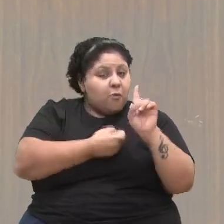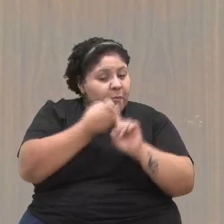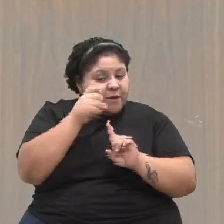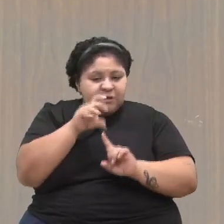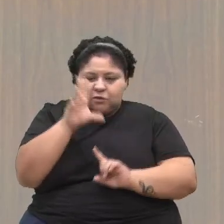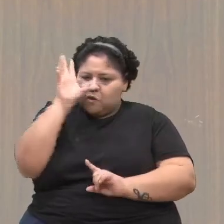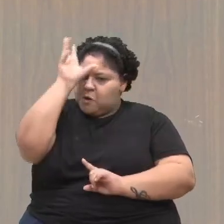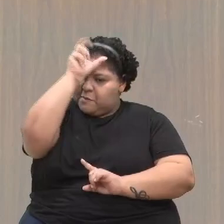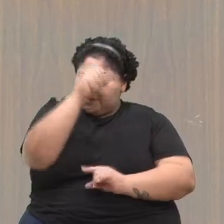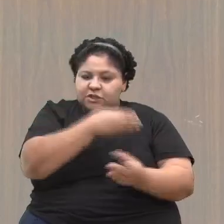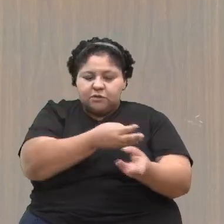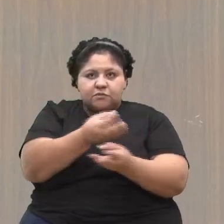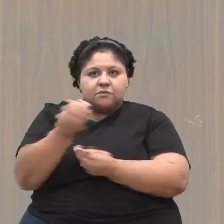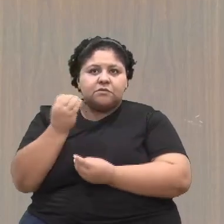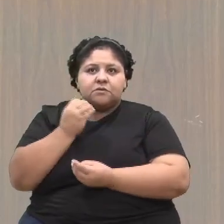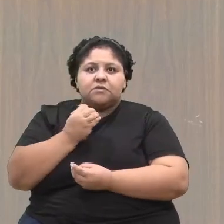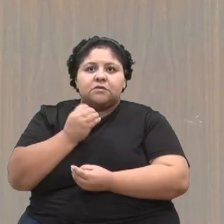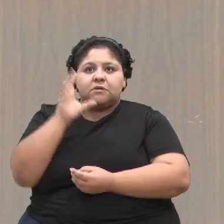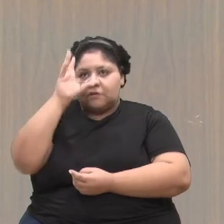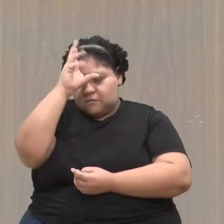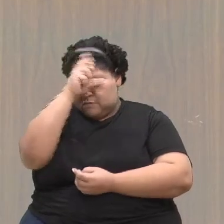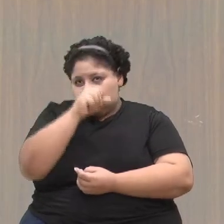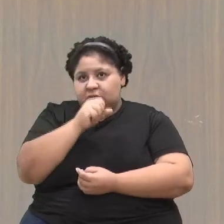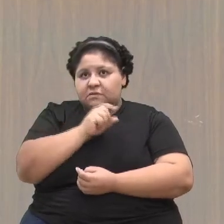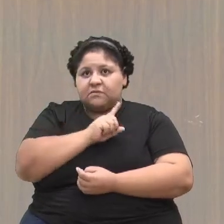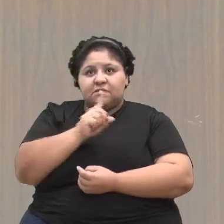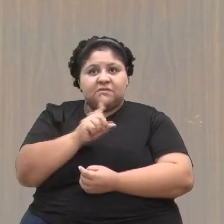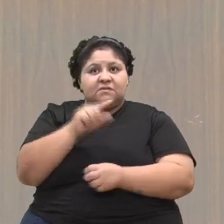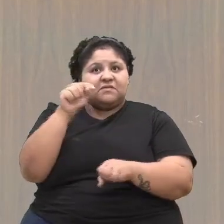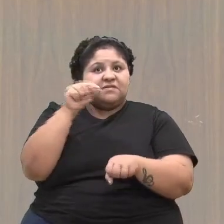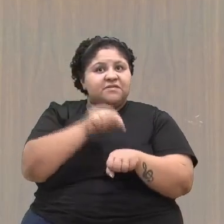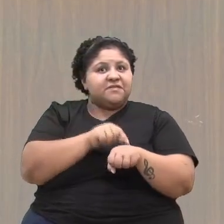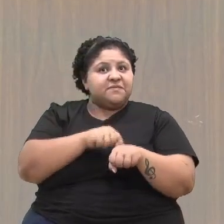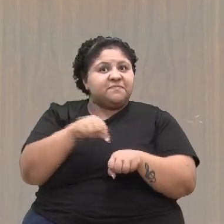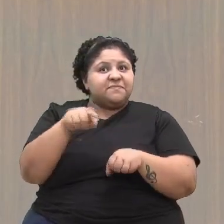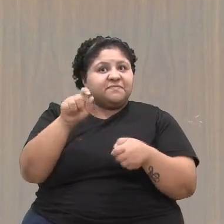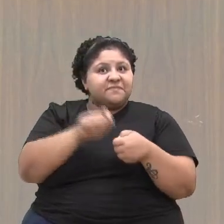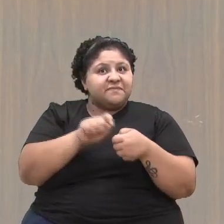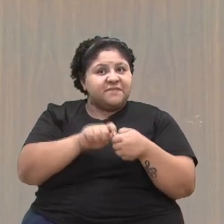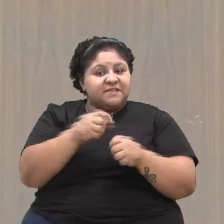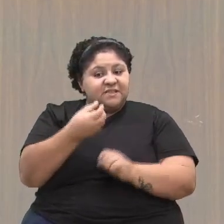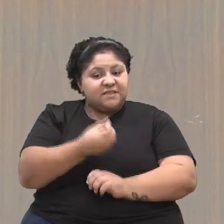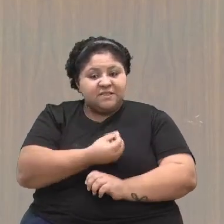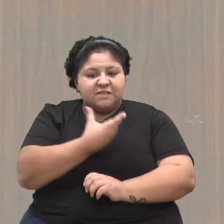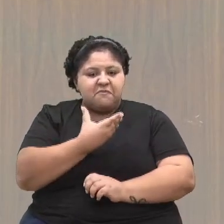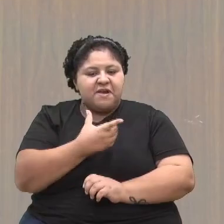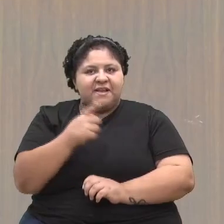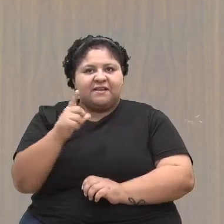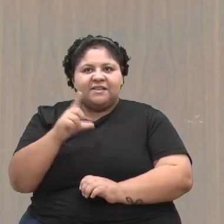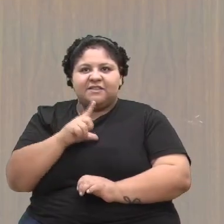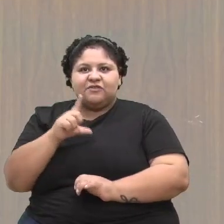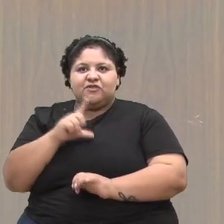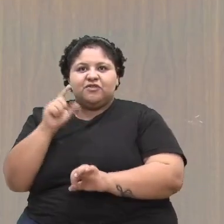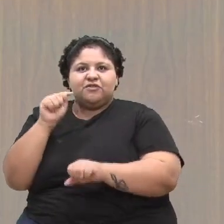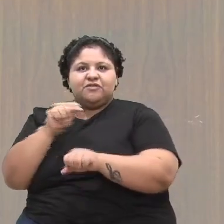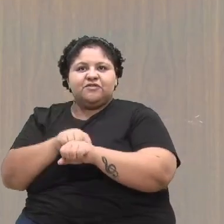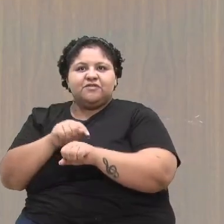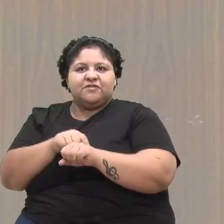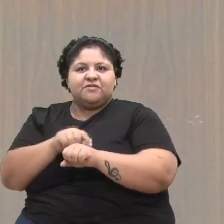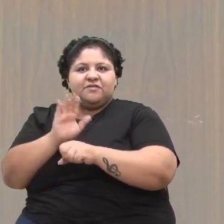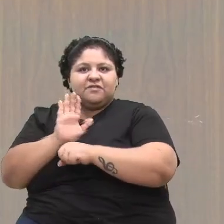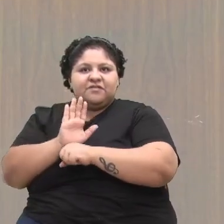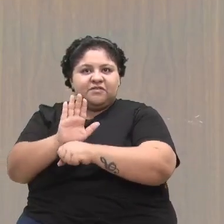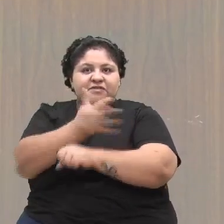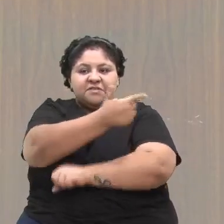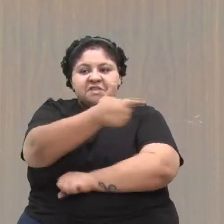aprendi muito e aprendi que não há tempo para a gente fazer o bem, não há tempo para a gente ajudar as